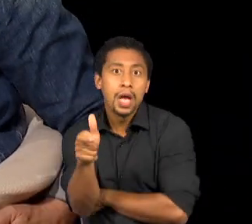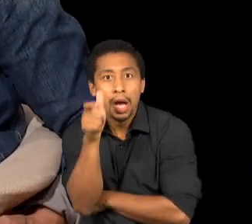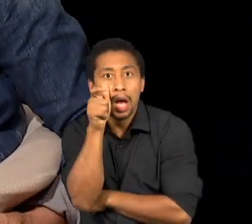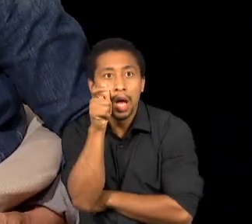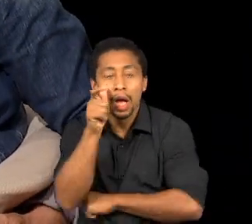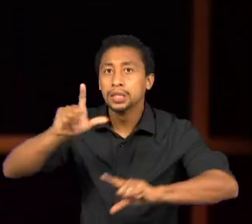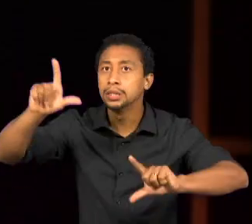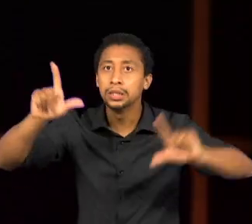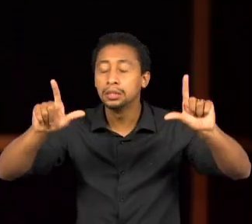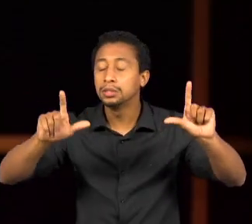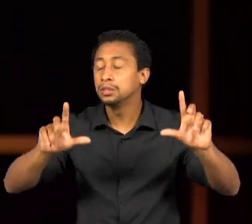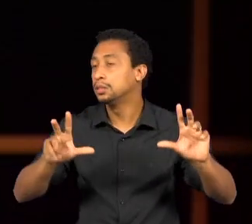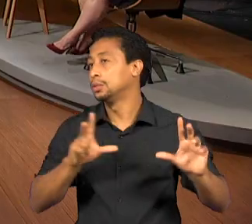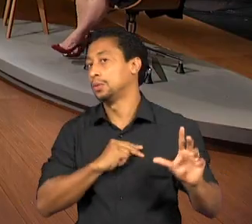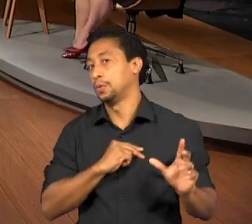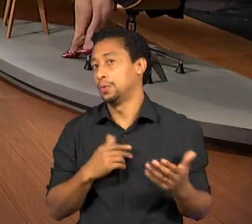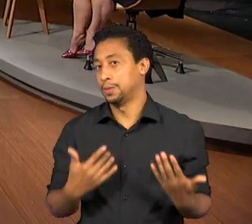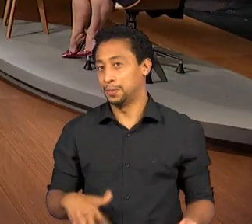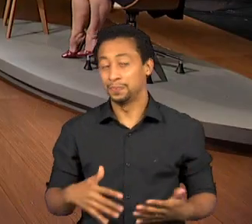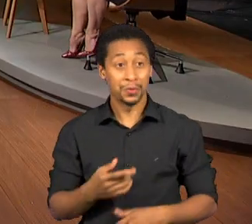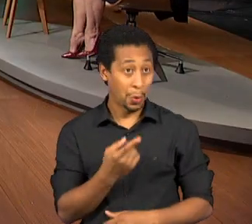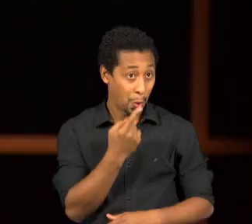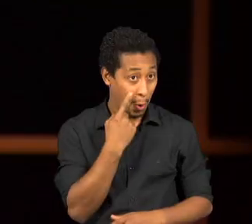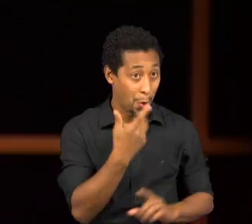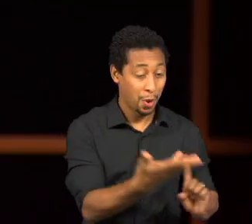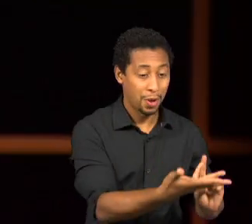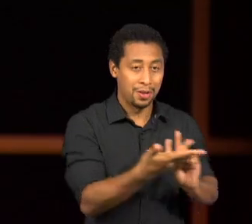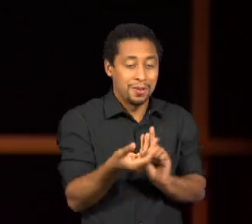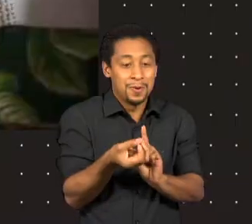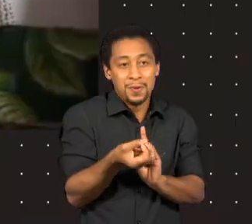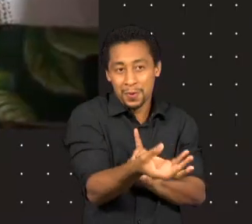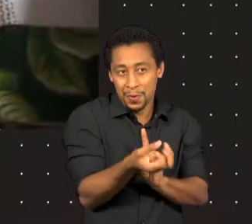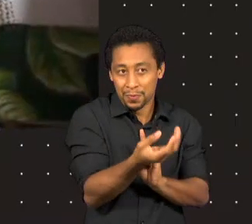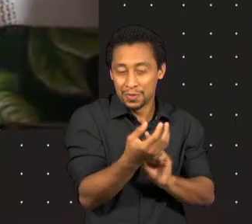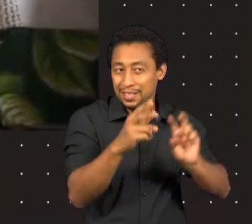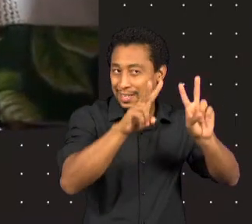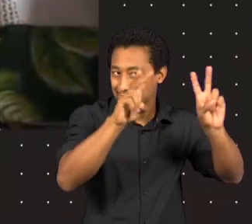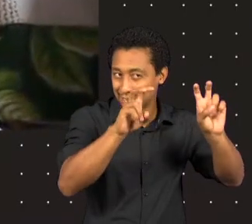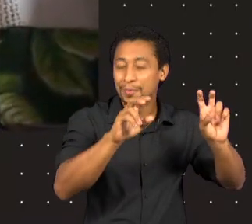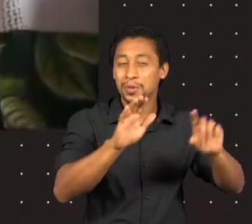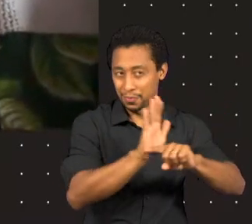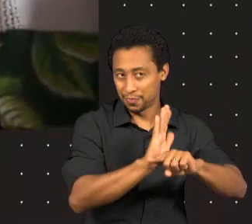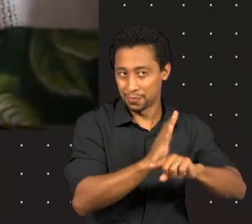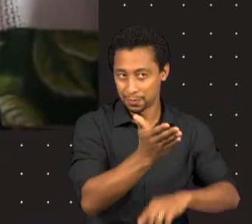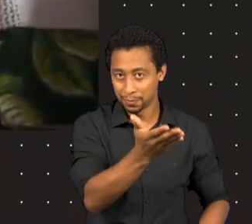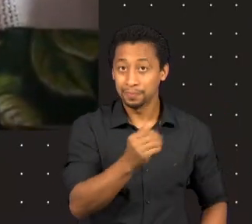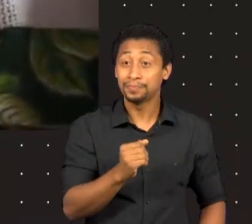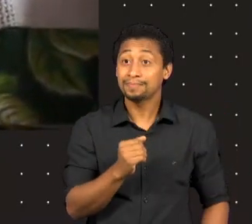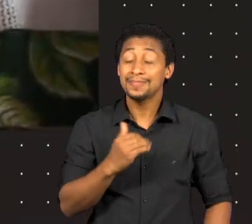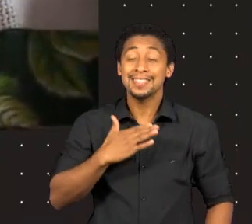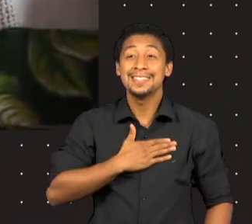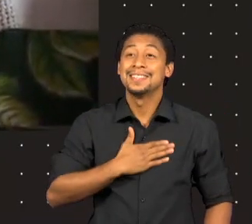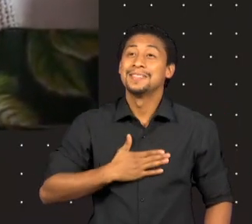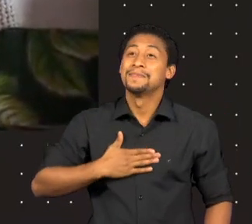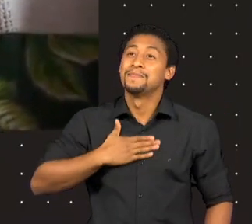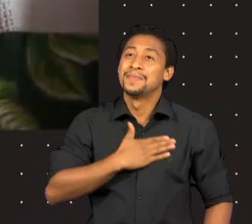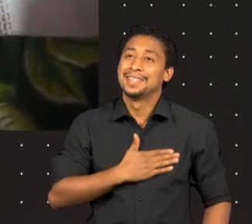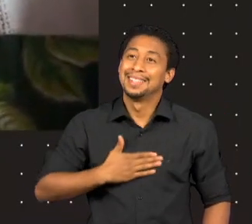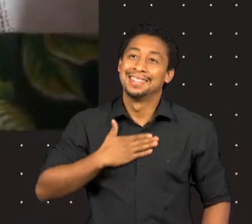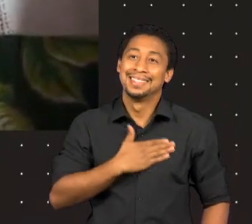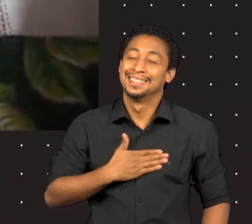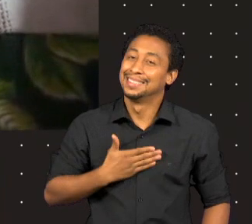Nossa! Então, olha só quem te mandou umas palavras sobre esse filme. Olha, com prazer enorme que eu